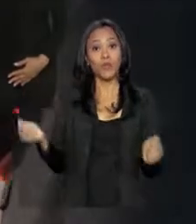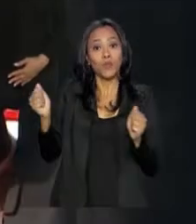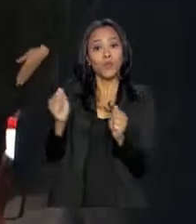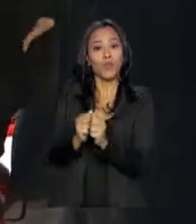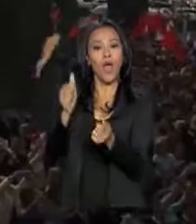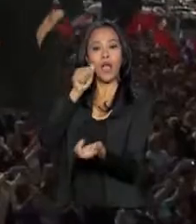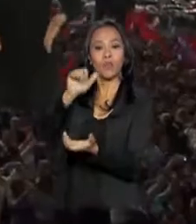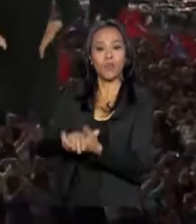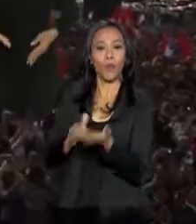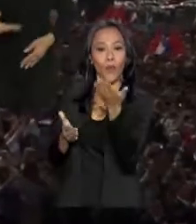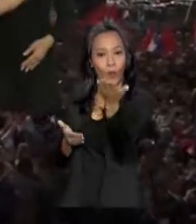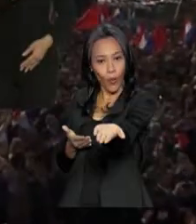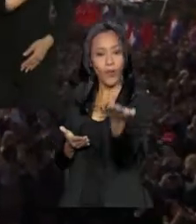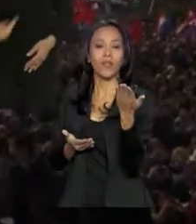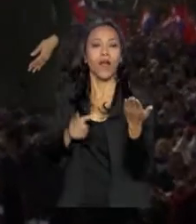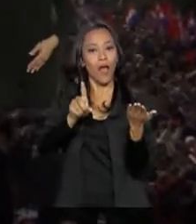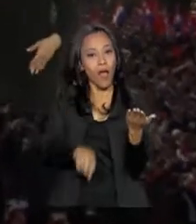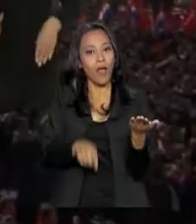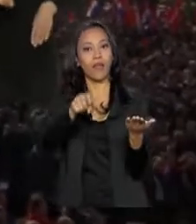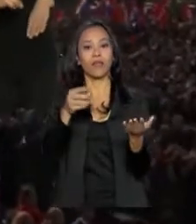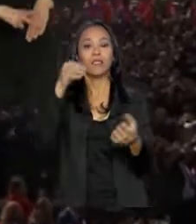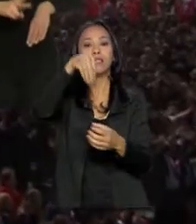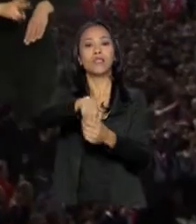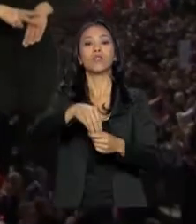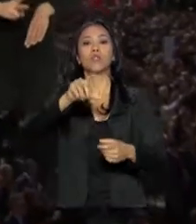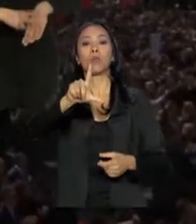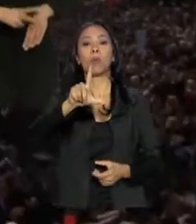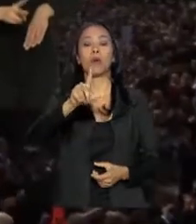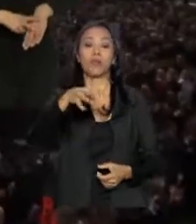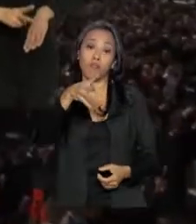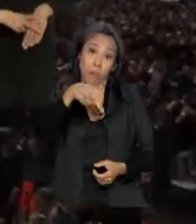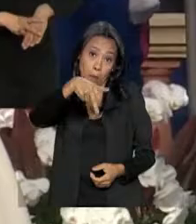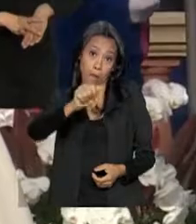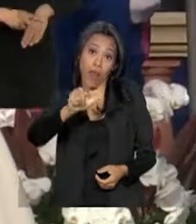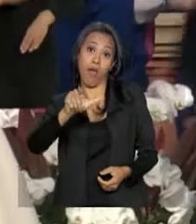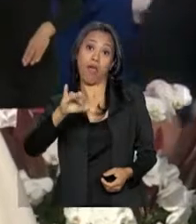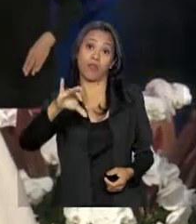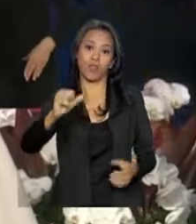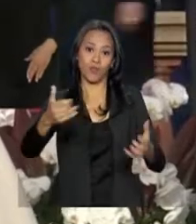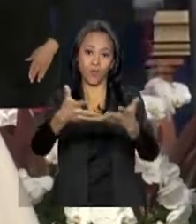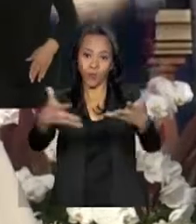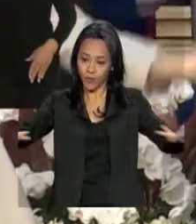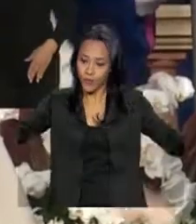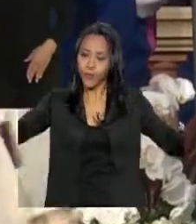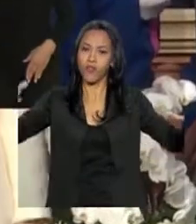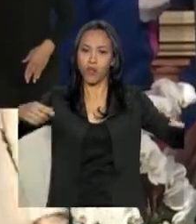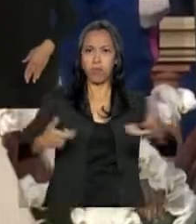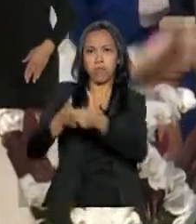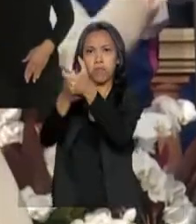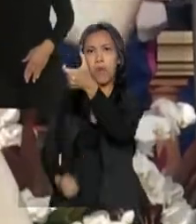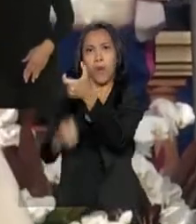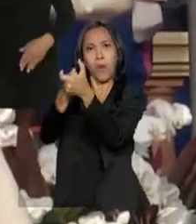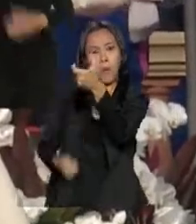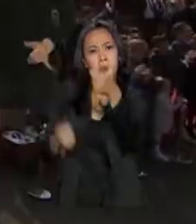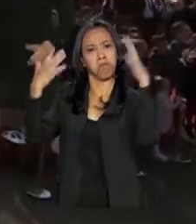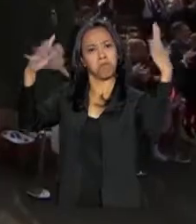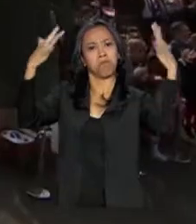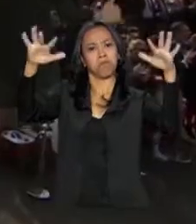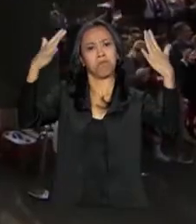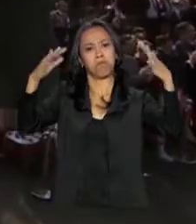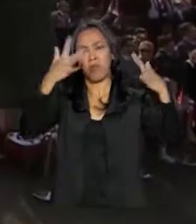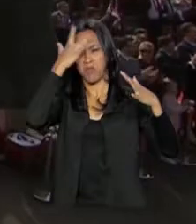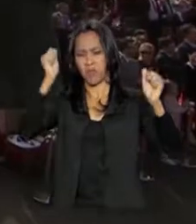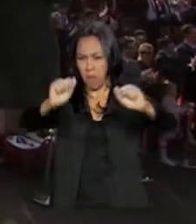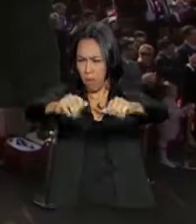boa a solenidade foi no palácio de luís lopes o momento foi marcado por uma salva de tiros de canhão uma um grande público